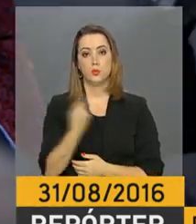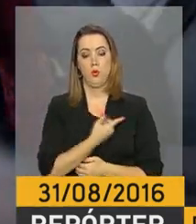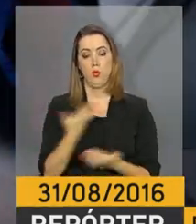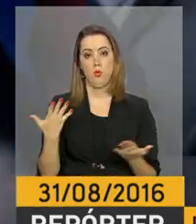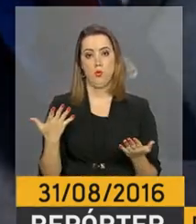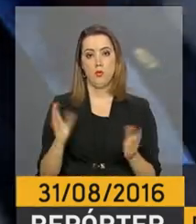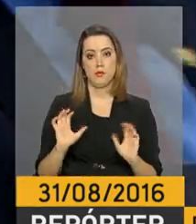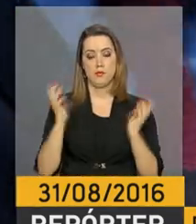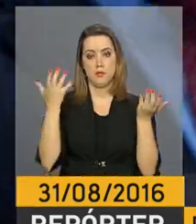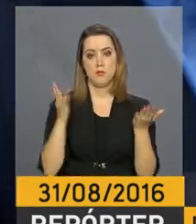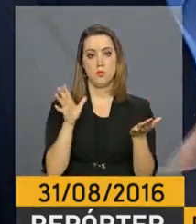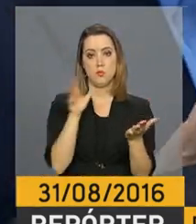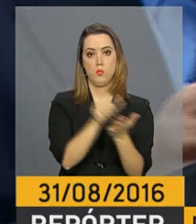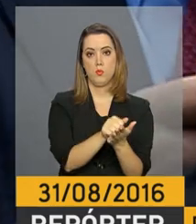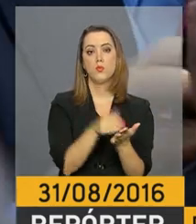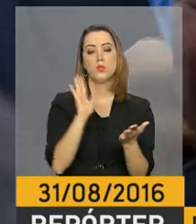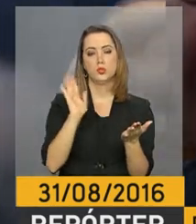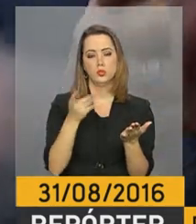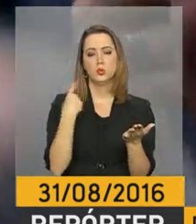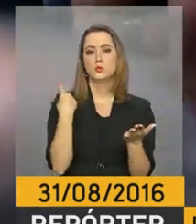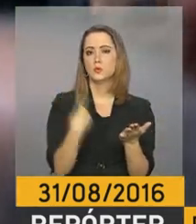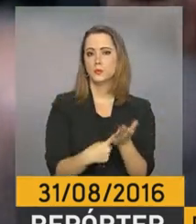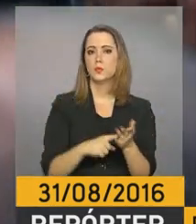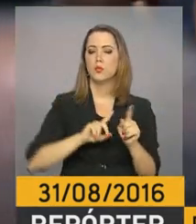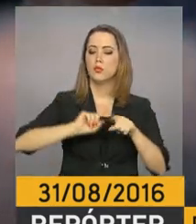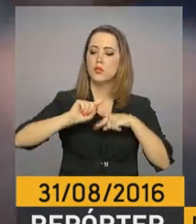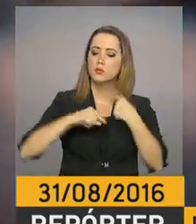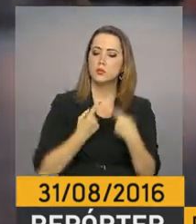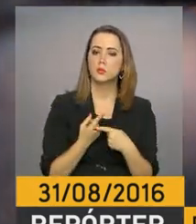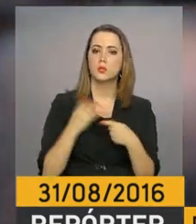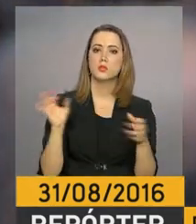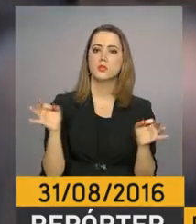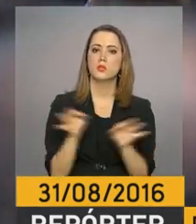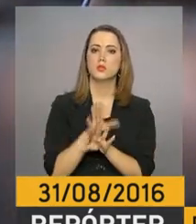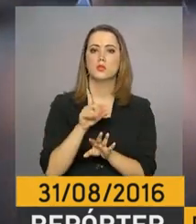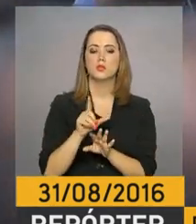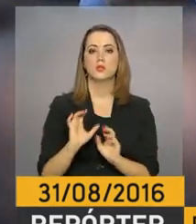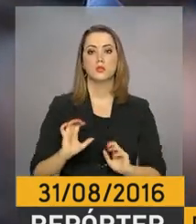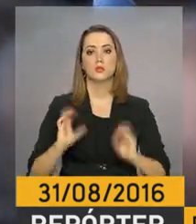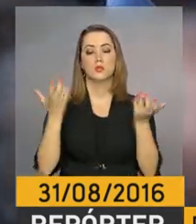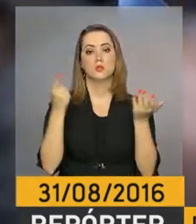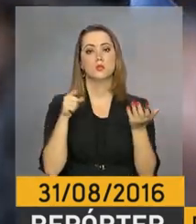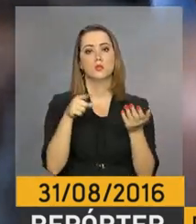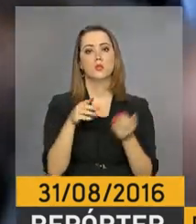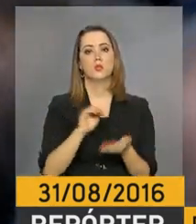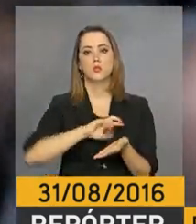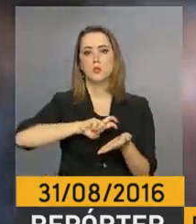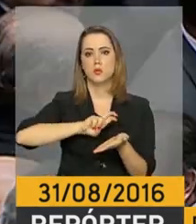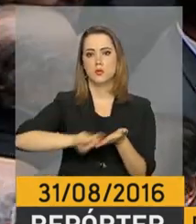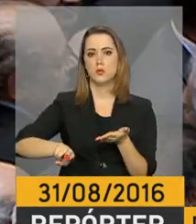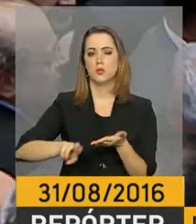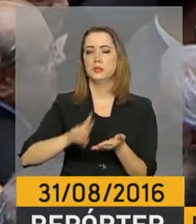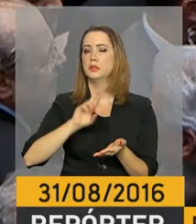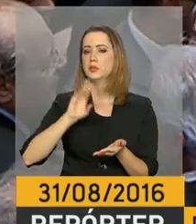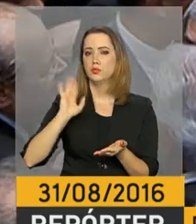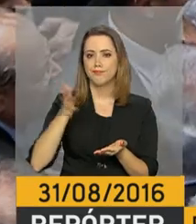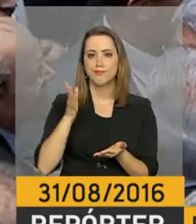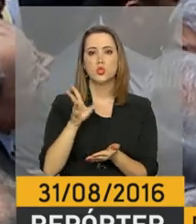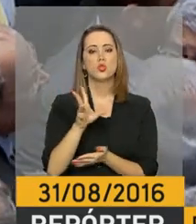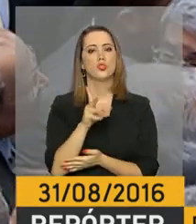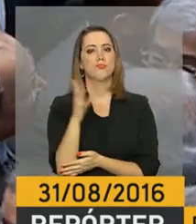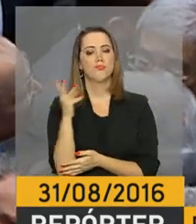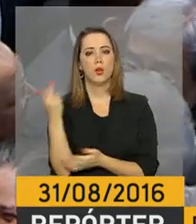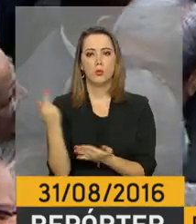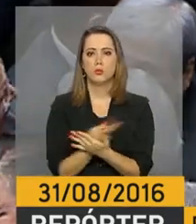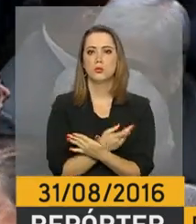que foi marcada logo após a sessão de impeachment que durou vários dias